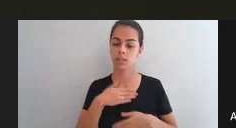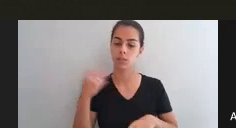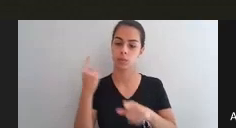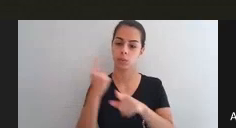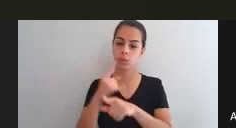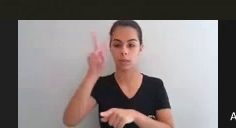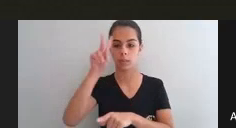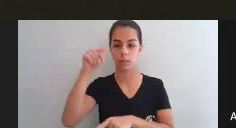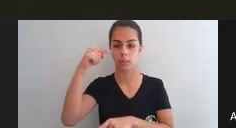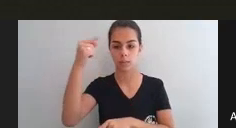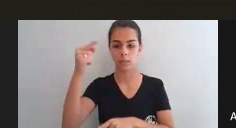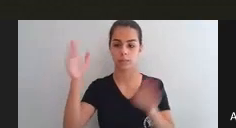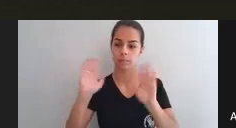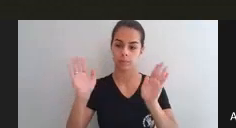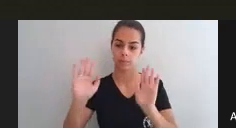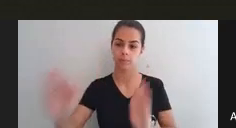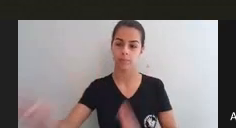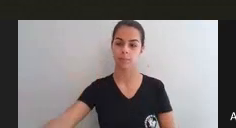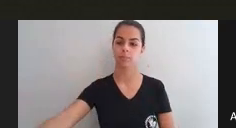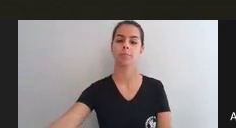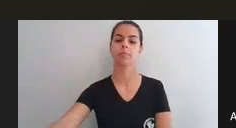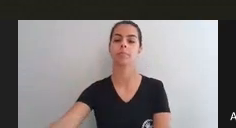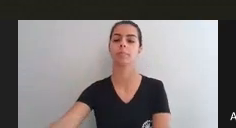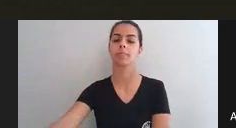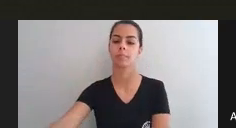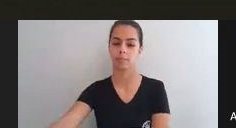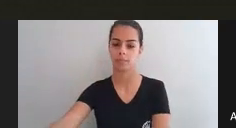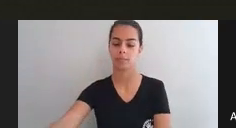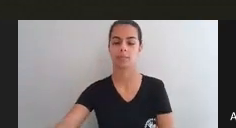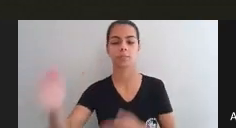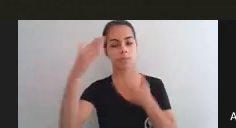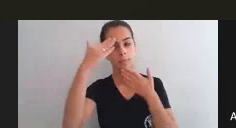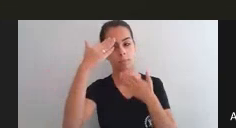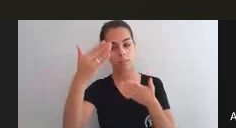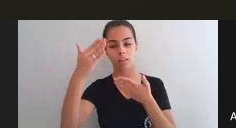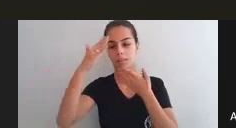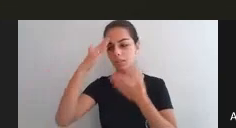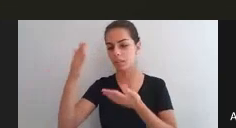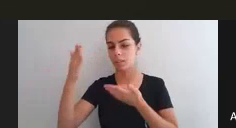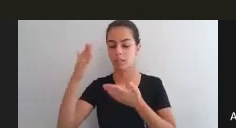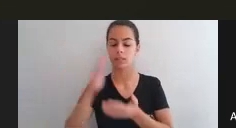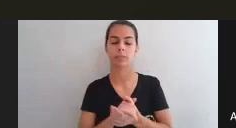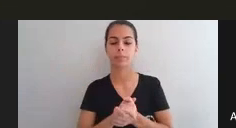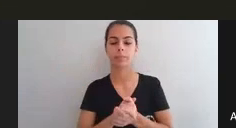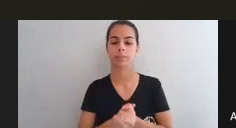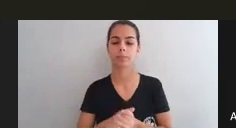segunda. Até mais. Obrigada, pessoal. Até mais. Valeu, professor.